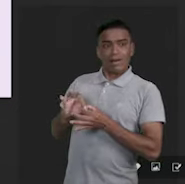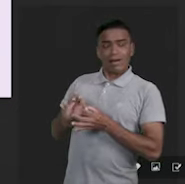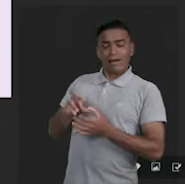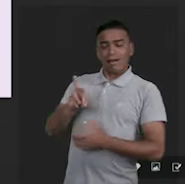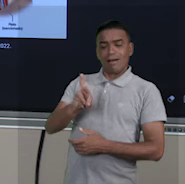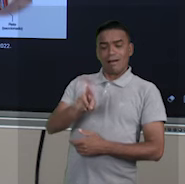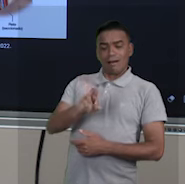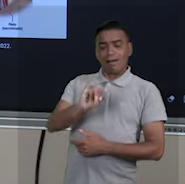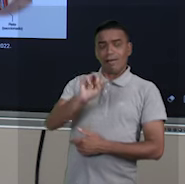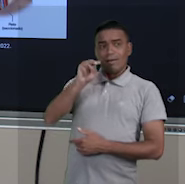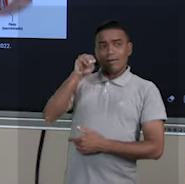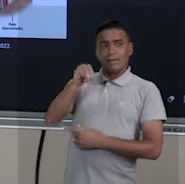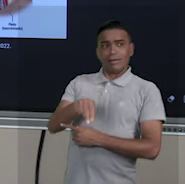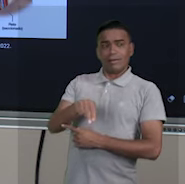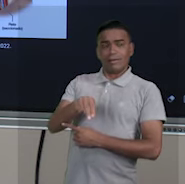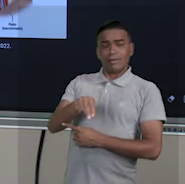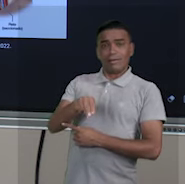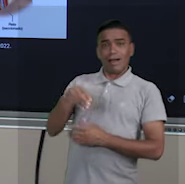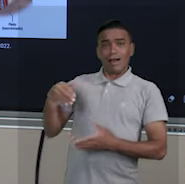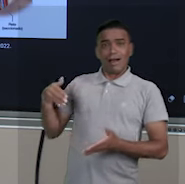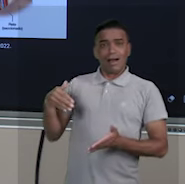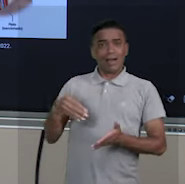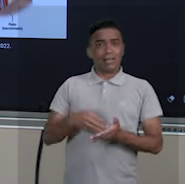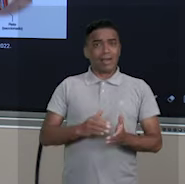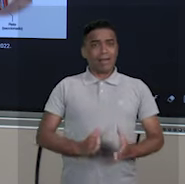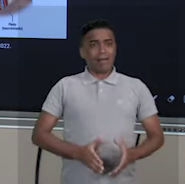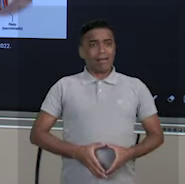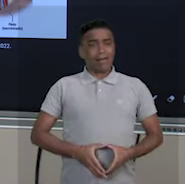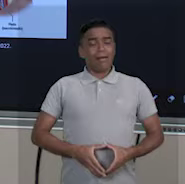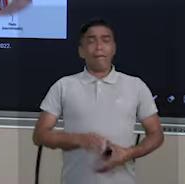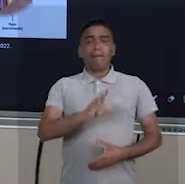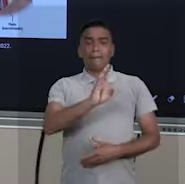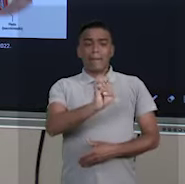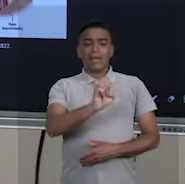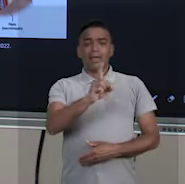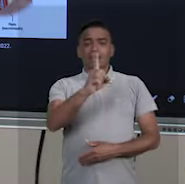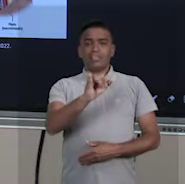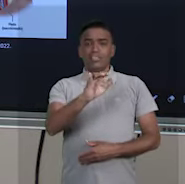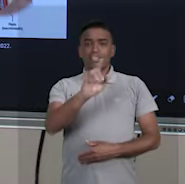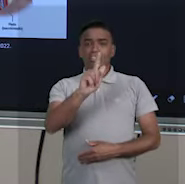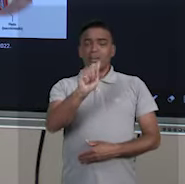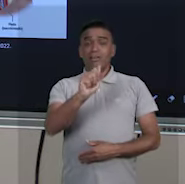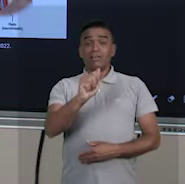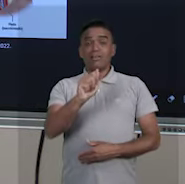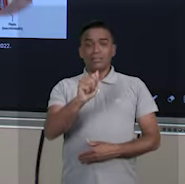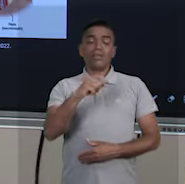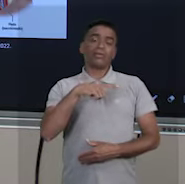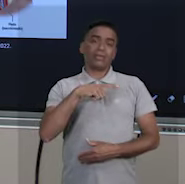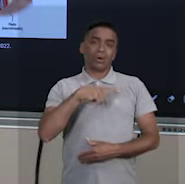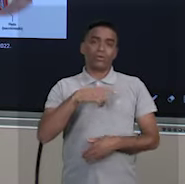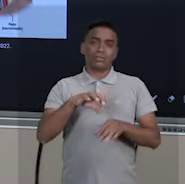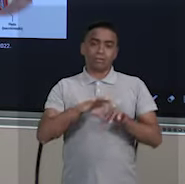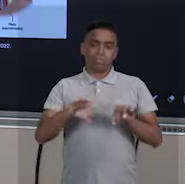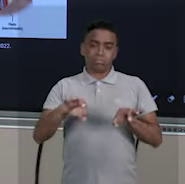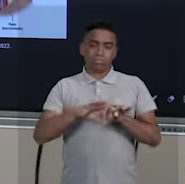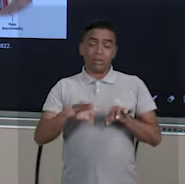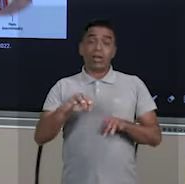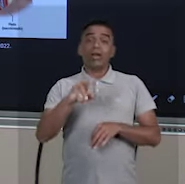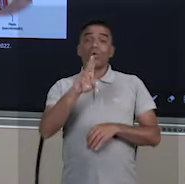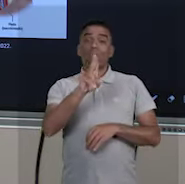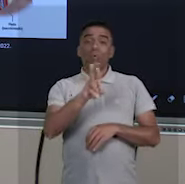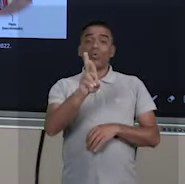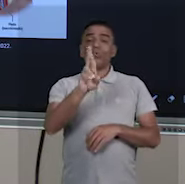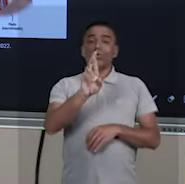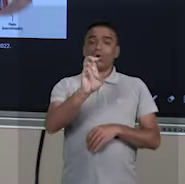bexiga. Nós temos dois pares desse canal, ele é chamado de ureter. Então, nós temos dois ureteres,